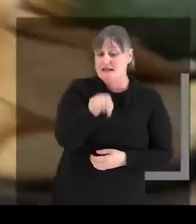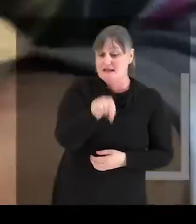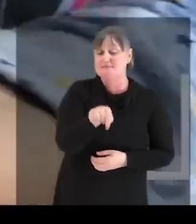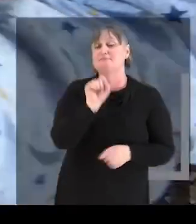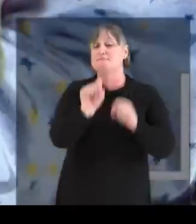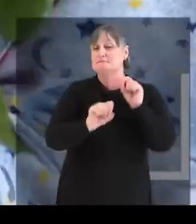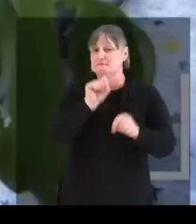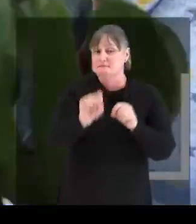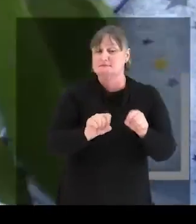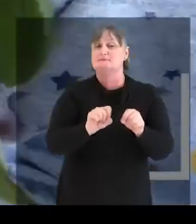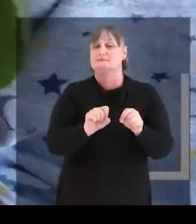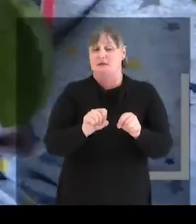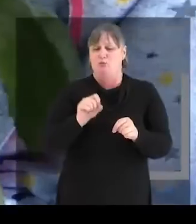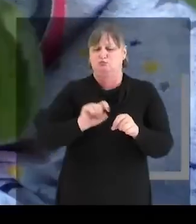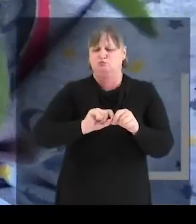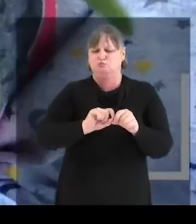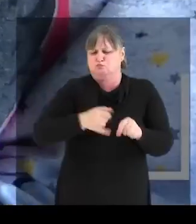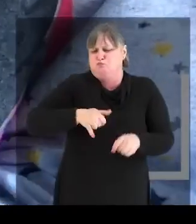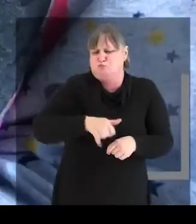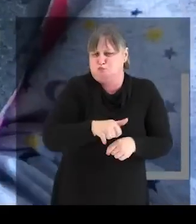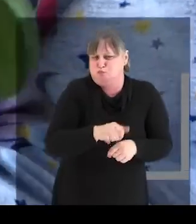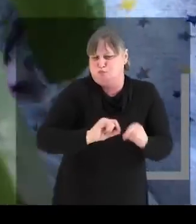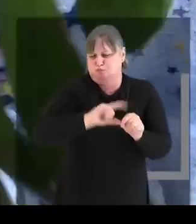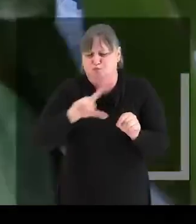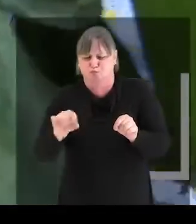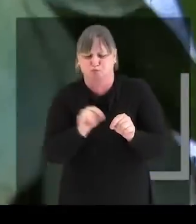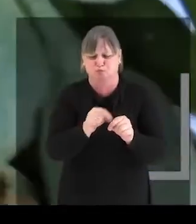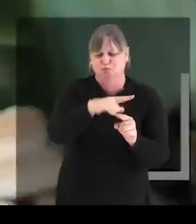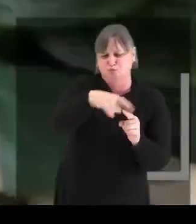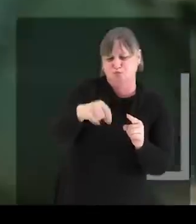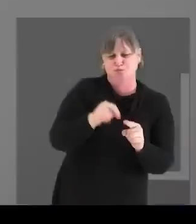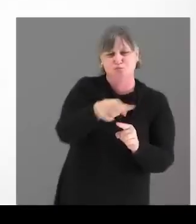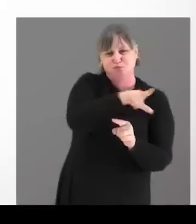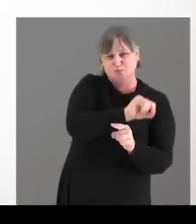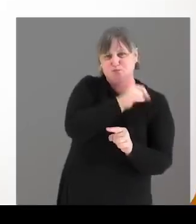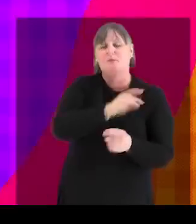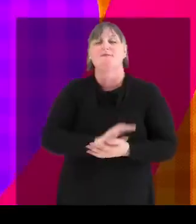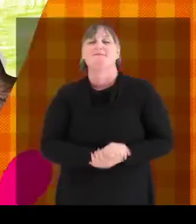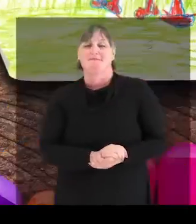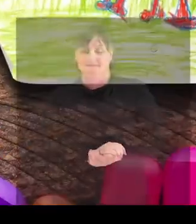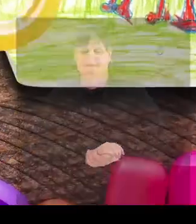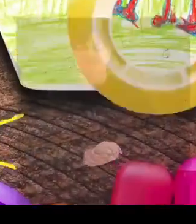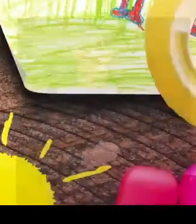E essa daqui, ela é um pouco gordinha e ela é um pouco durinha, então não arranque ela.